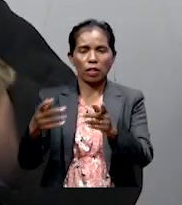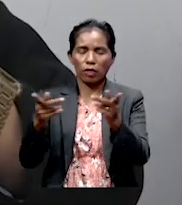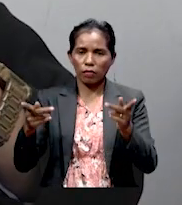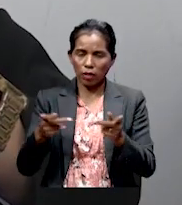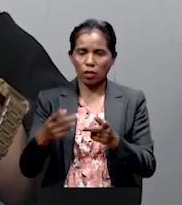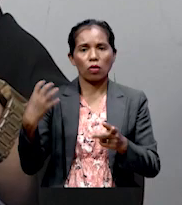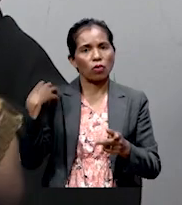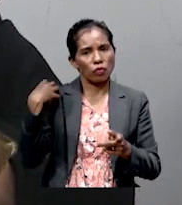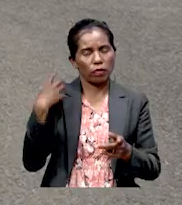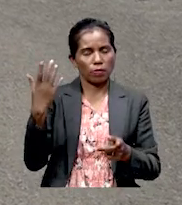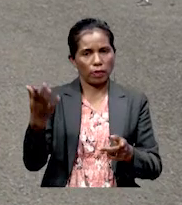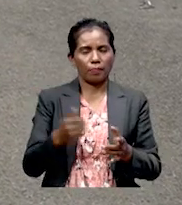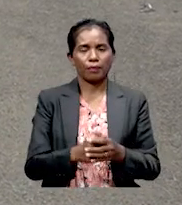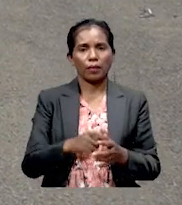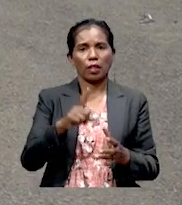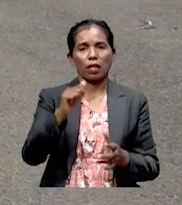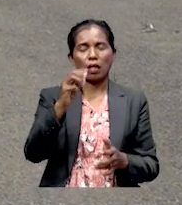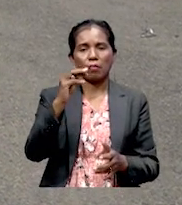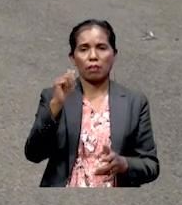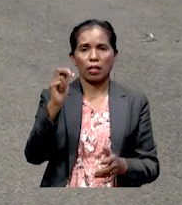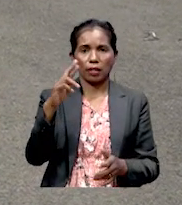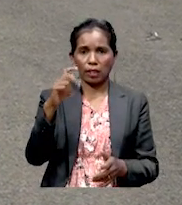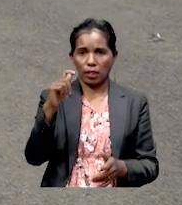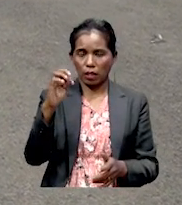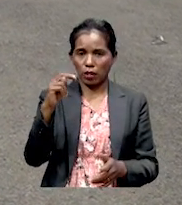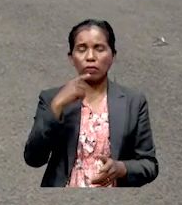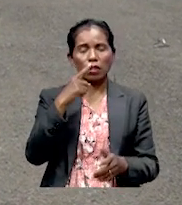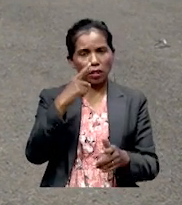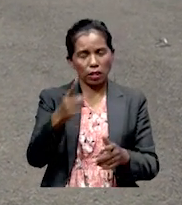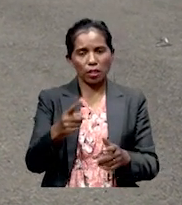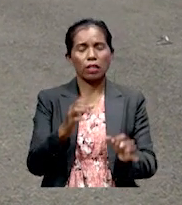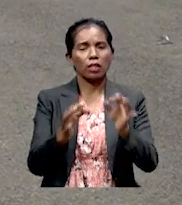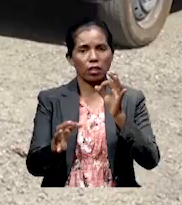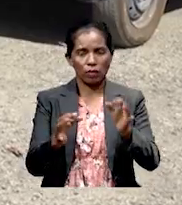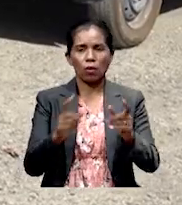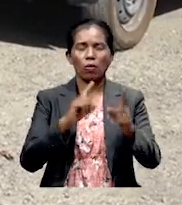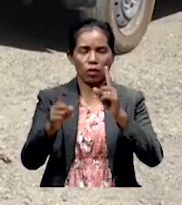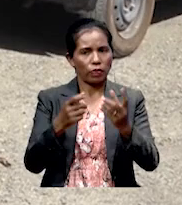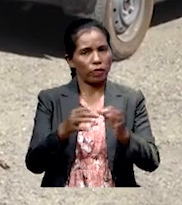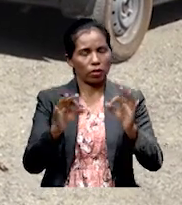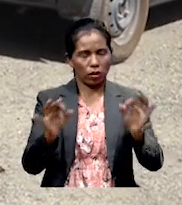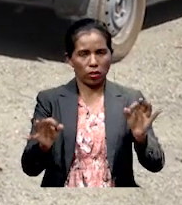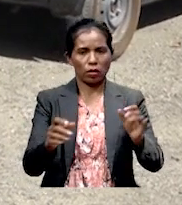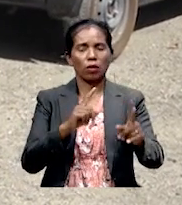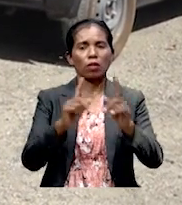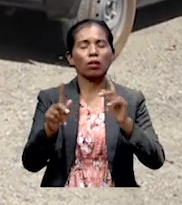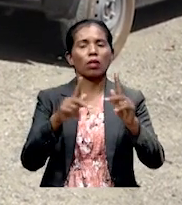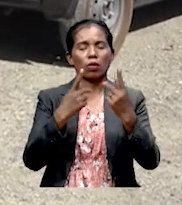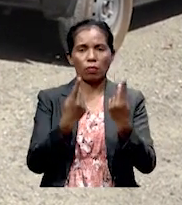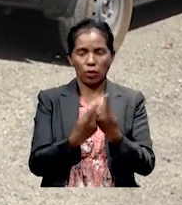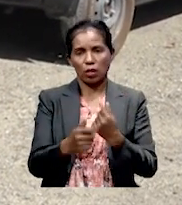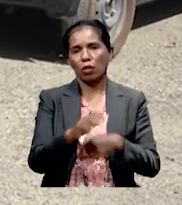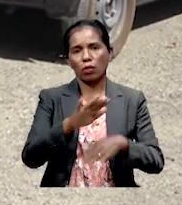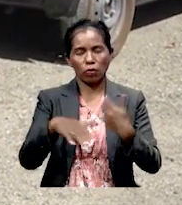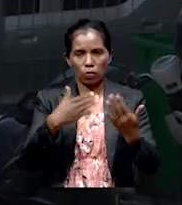portel. Lamartinho de Oliveira explica, mas que o se parte a portel esforço ona, confirma o parte alfândega Sira,